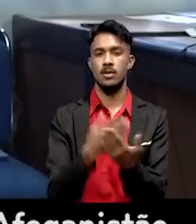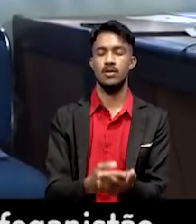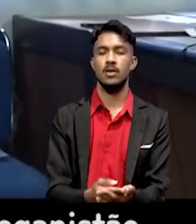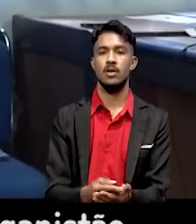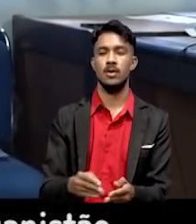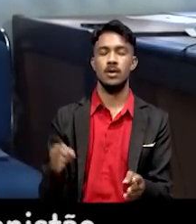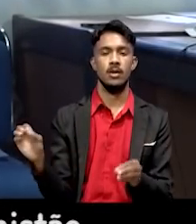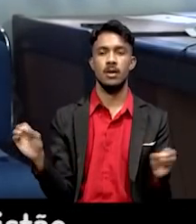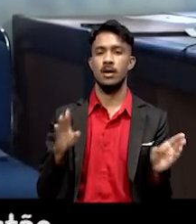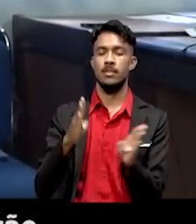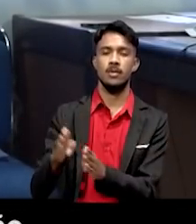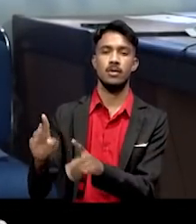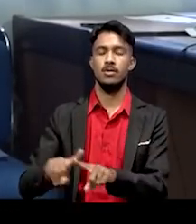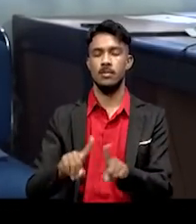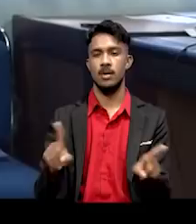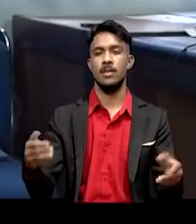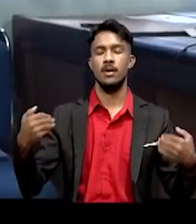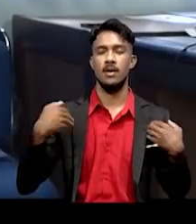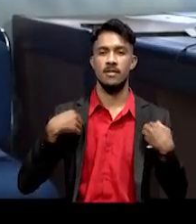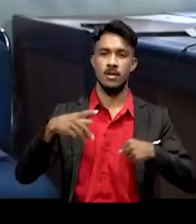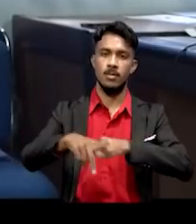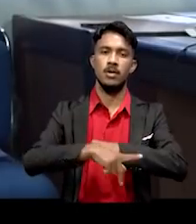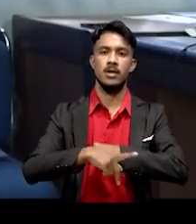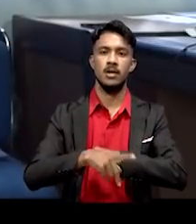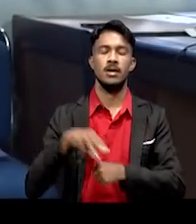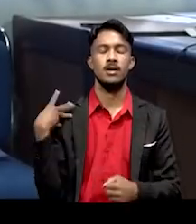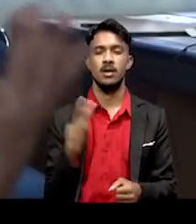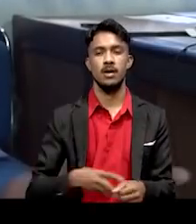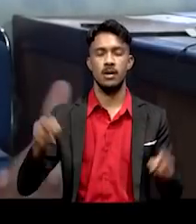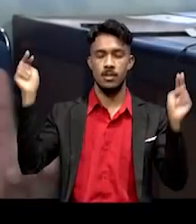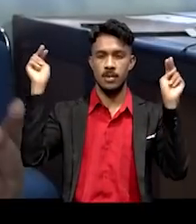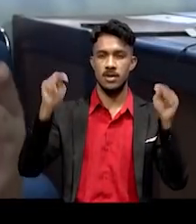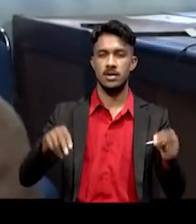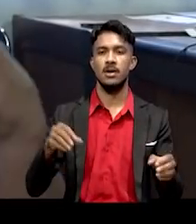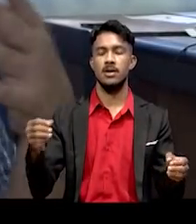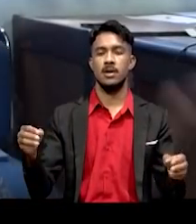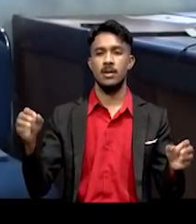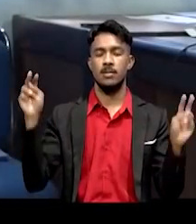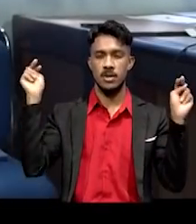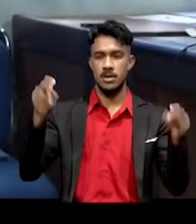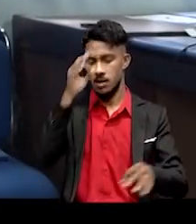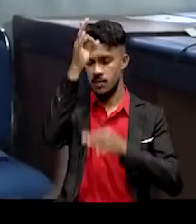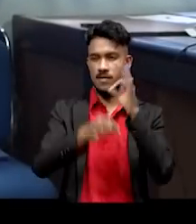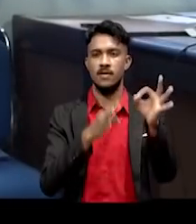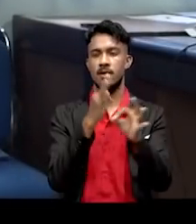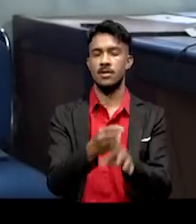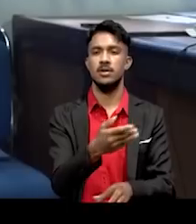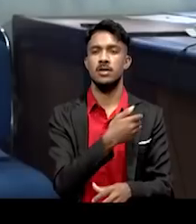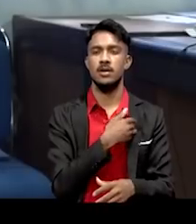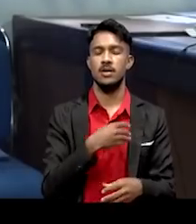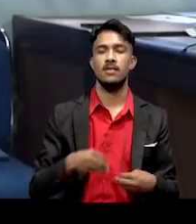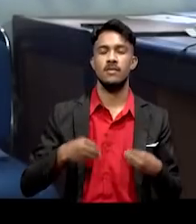bem e a política nem né, precisa voto precisa confiança ser cidadão bela conquista confiança o